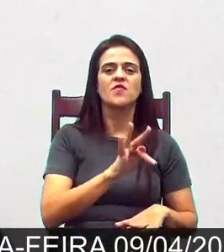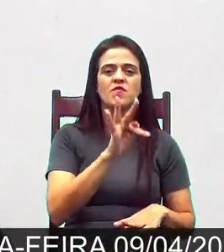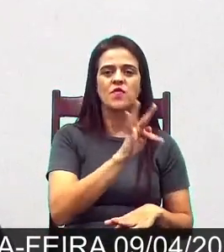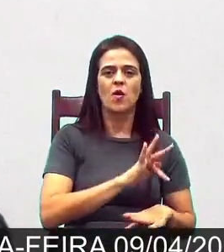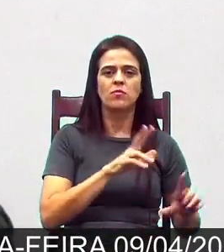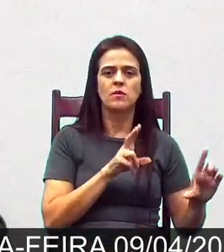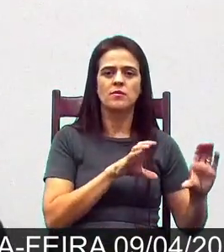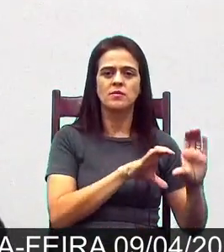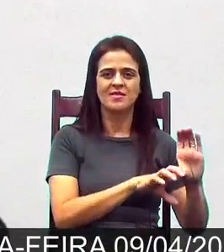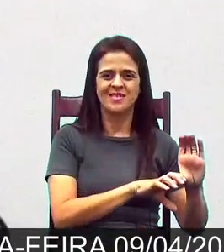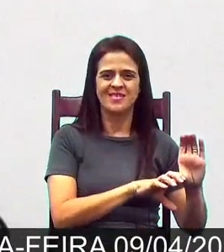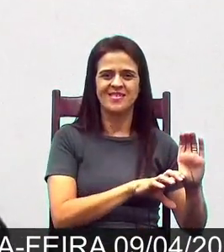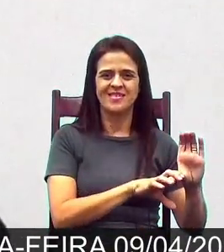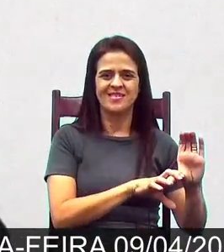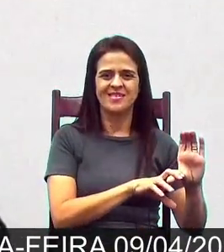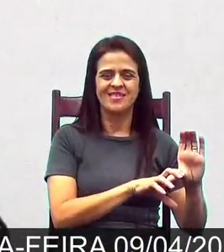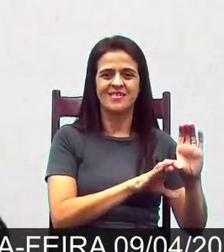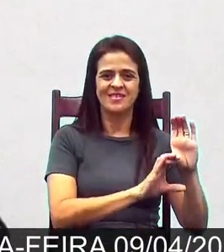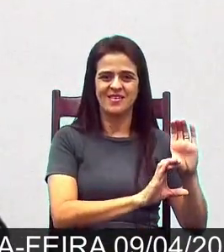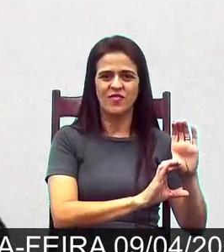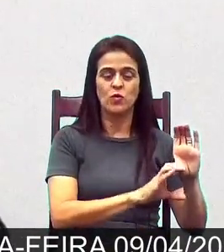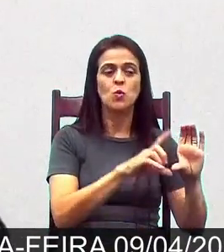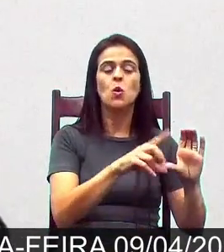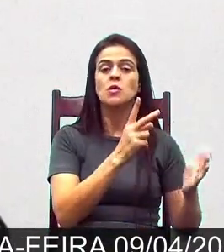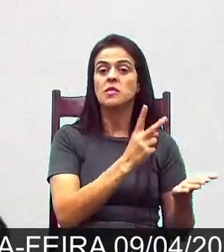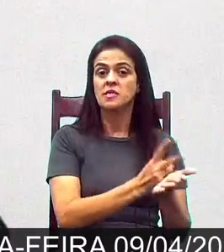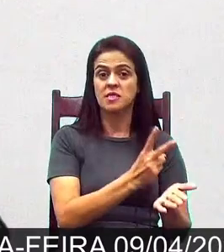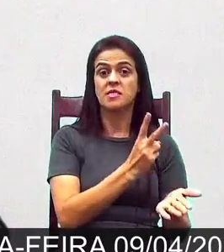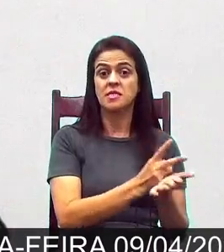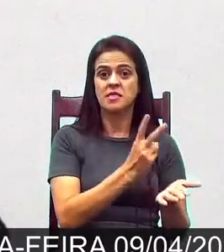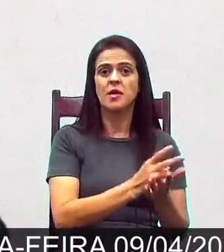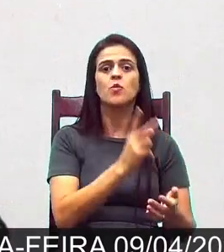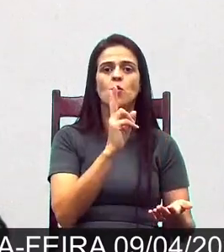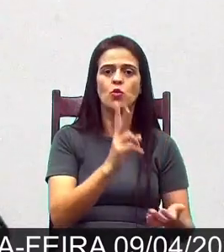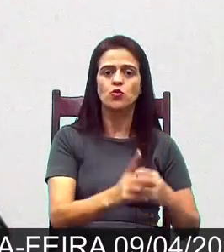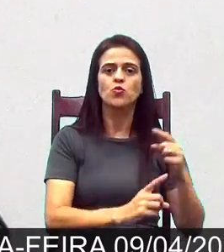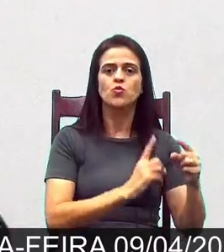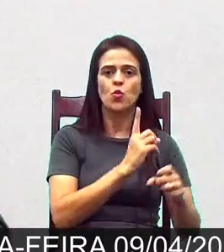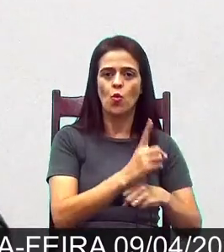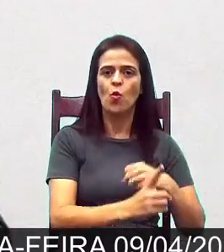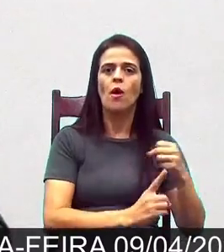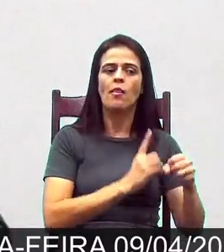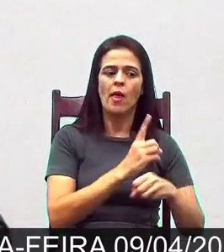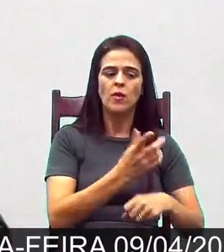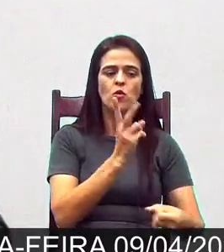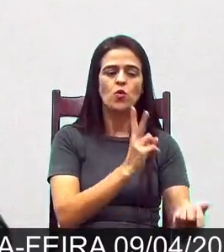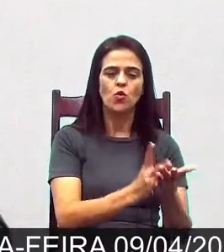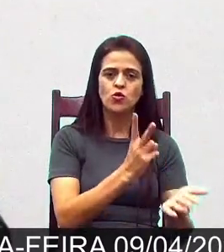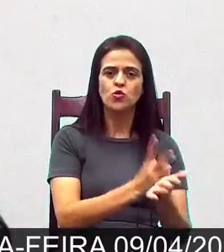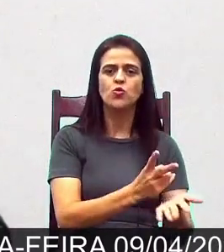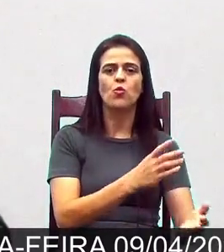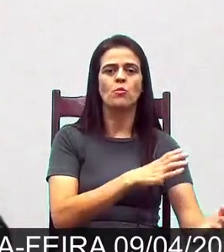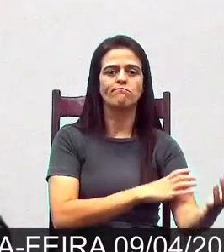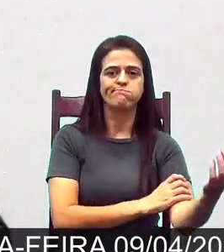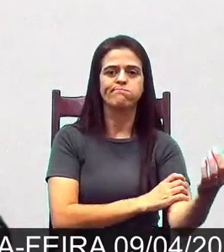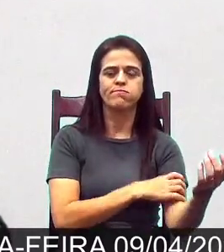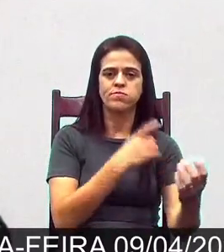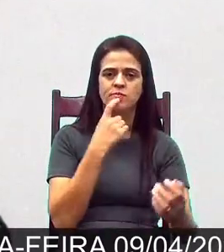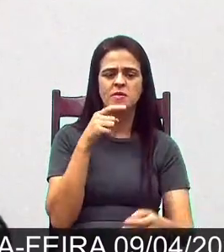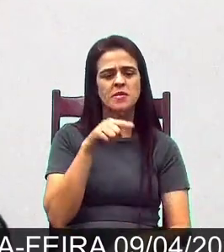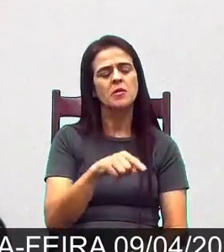mais de ser doador de sangue. Inclusive, estou em dívida com o Hemocentro, precisando ir lá. É um incentivo muito grande. O senhor teve